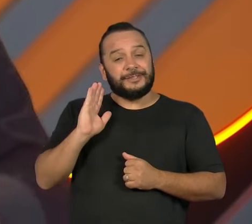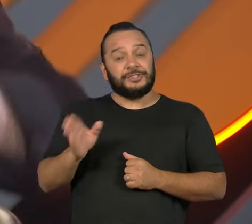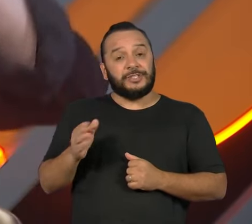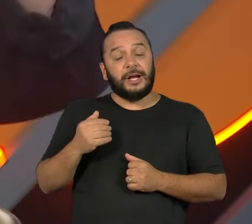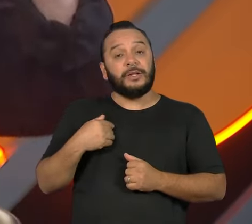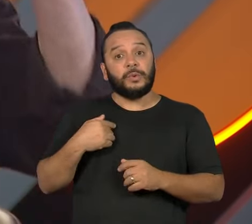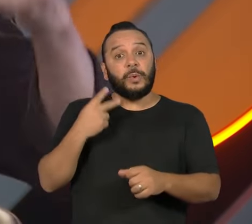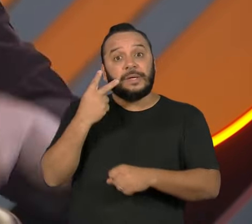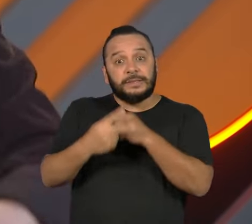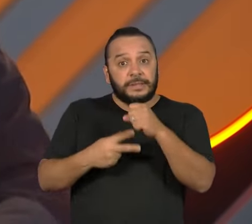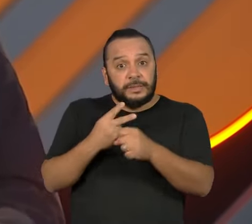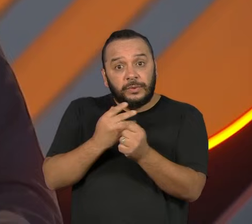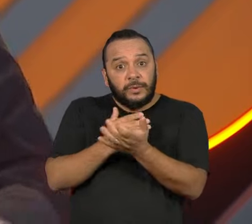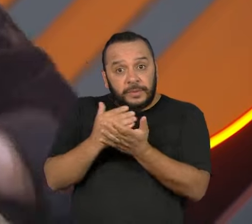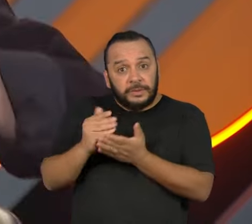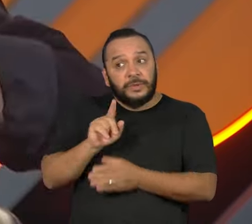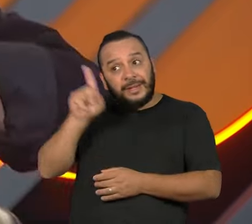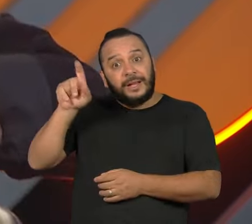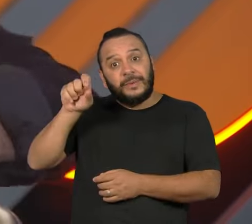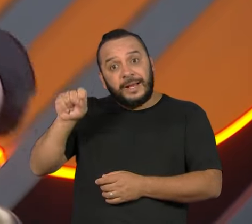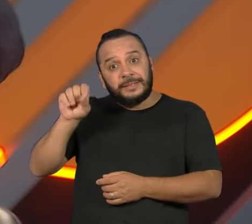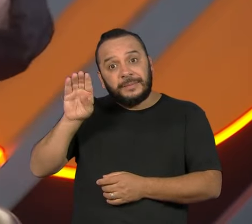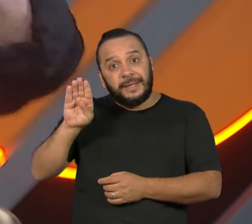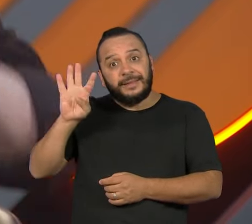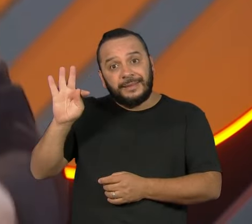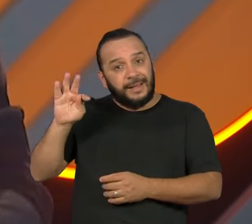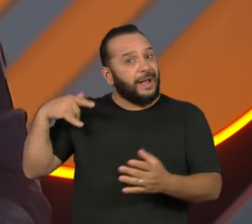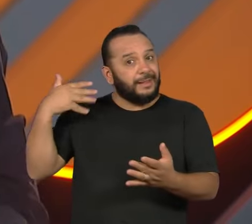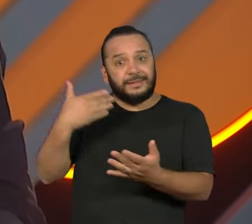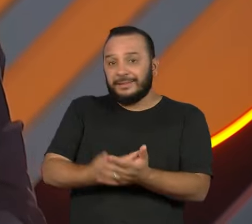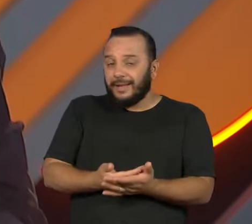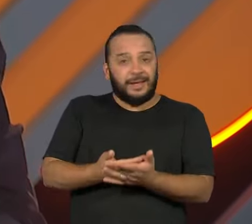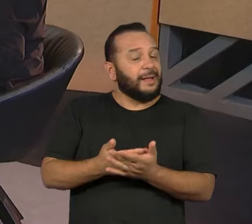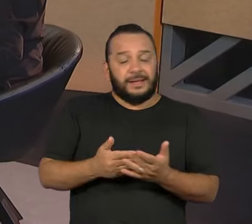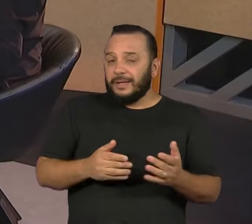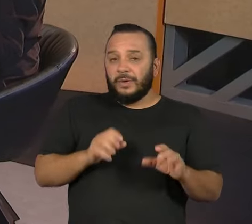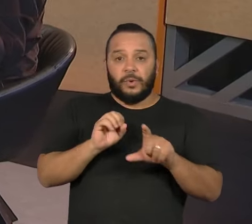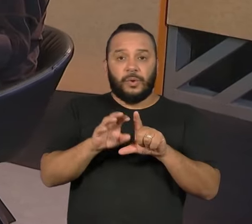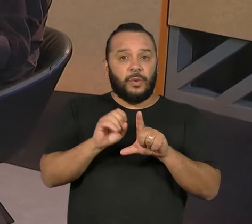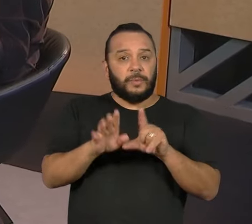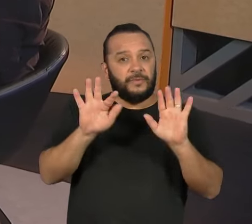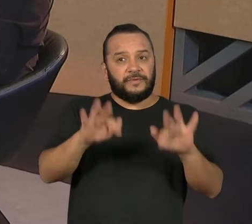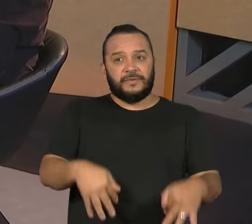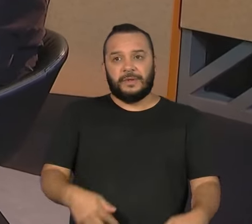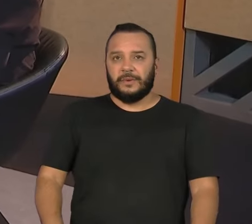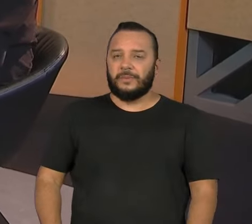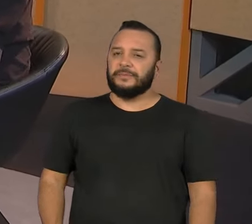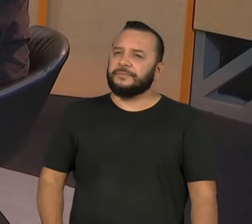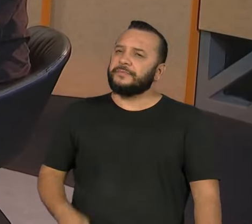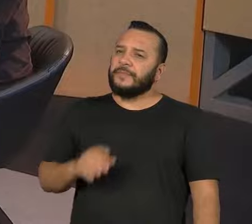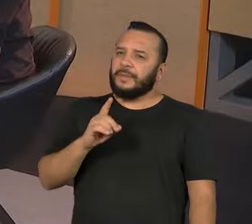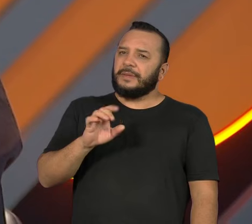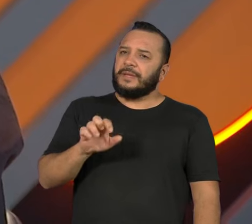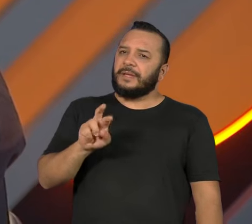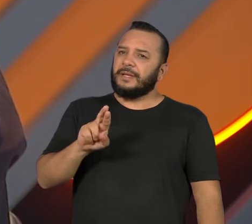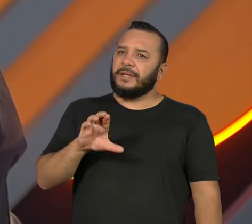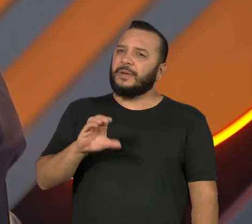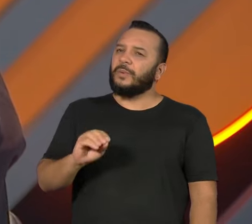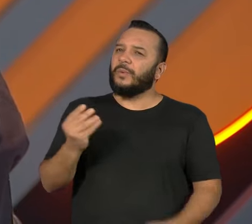atração, ainda lá no SBT e depois até o final na TV Globo. Derico, como foi sua